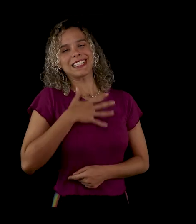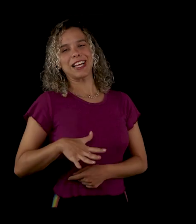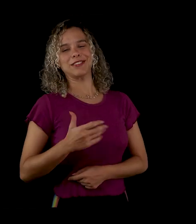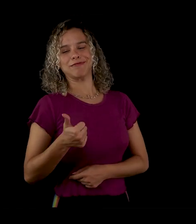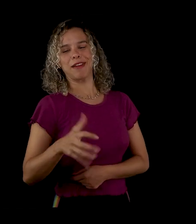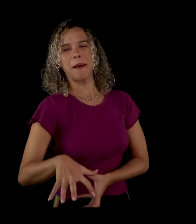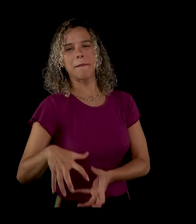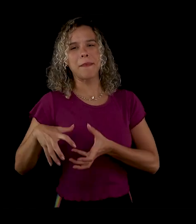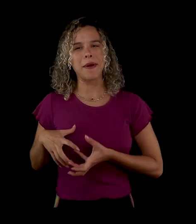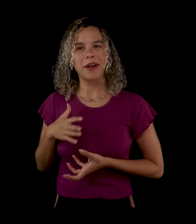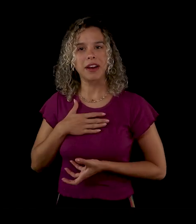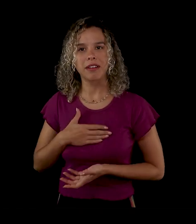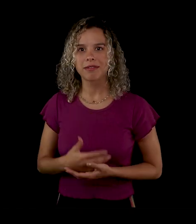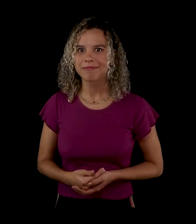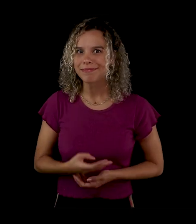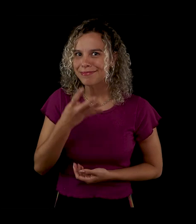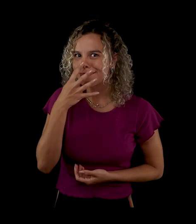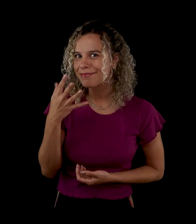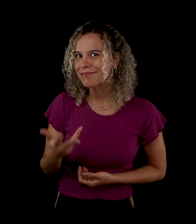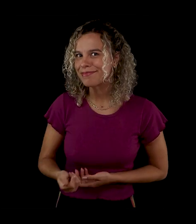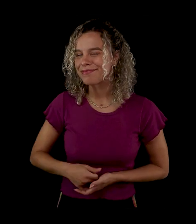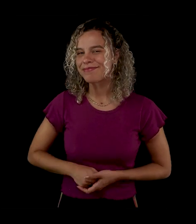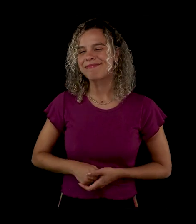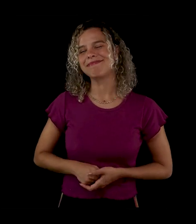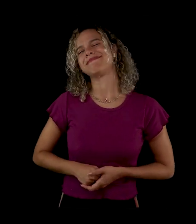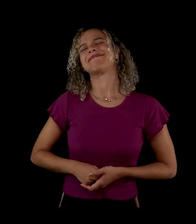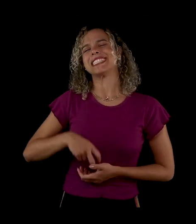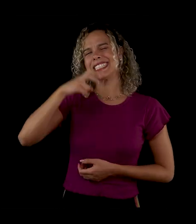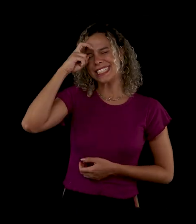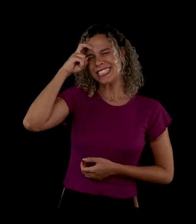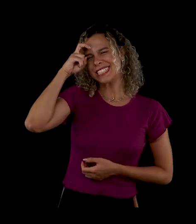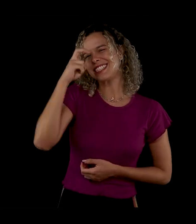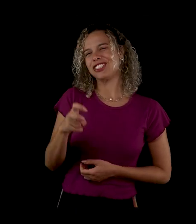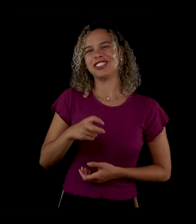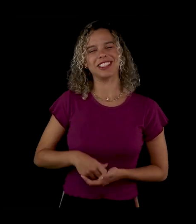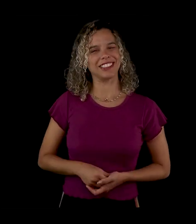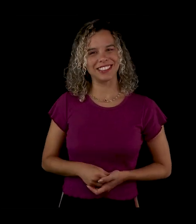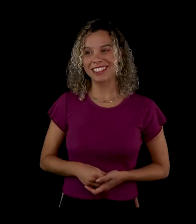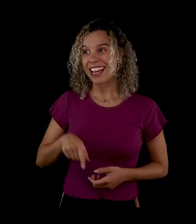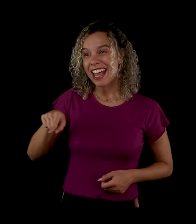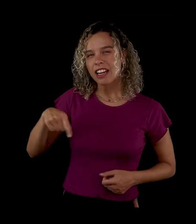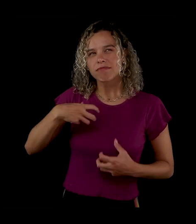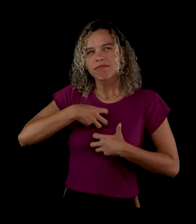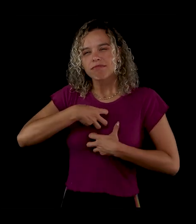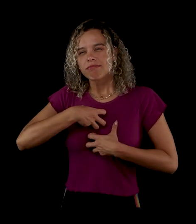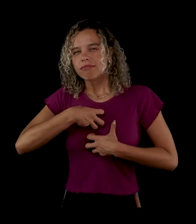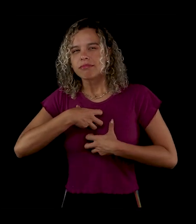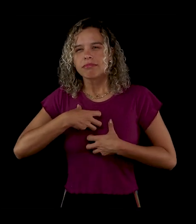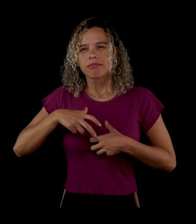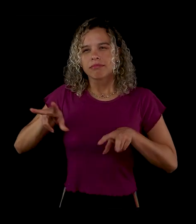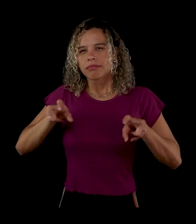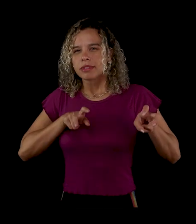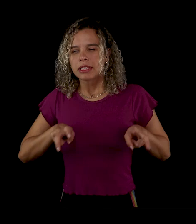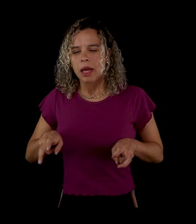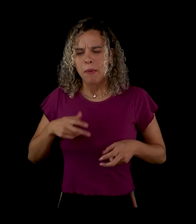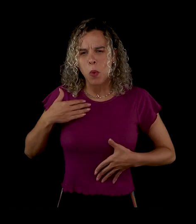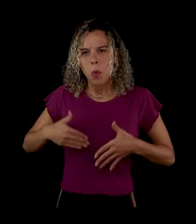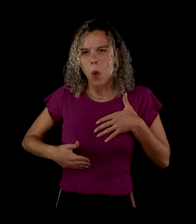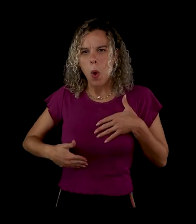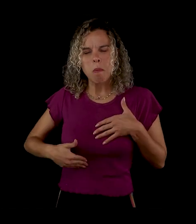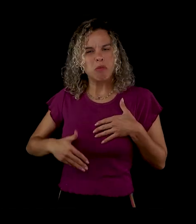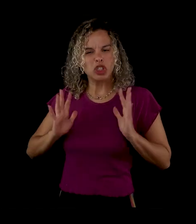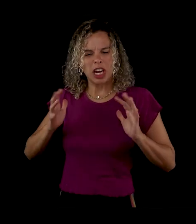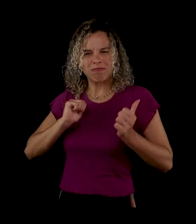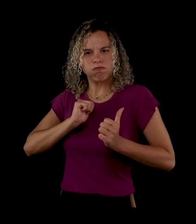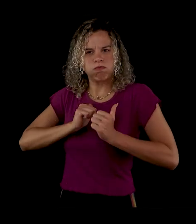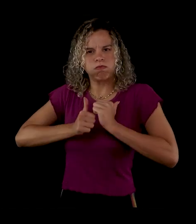do Santos. Não é incrível isso? É de um cara inteligente, com uma intuição fabulosa, um